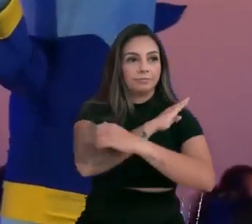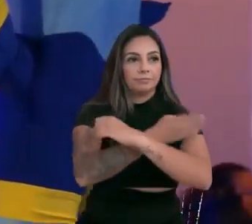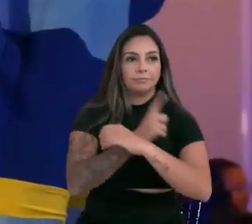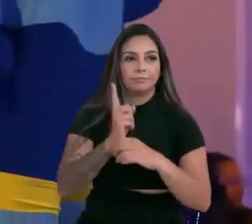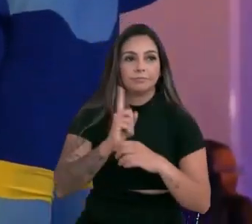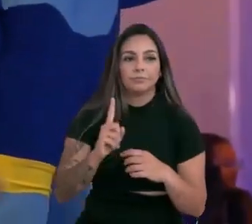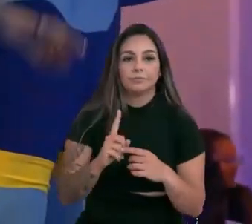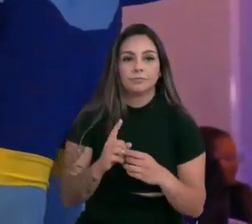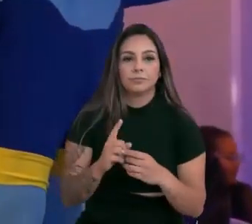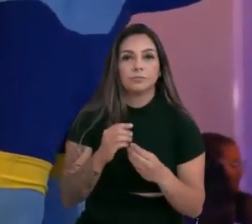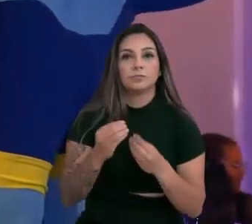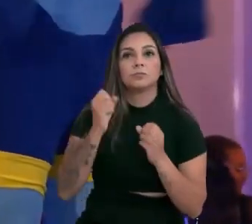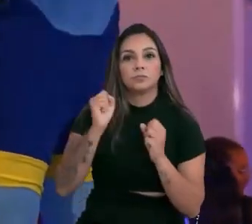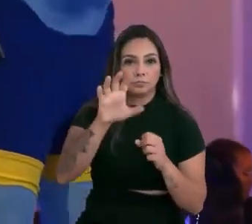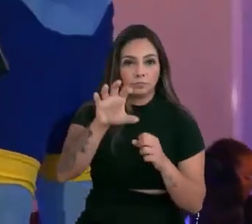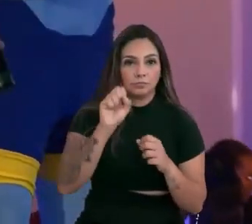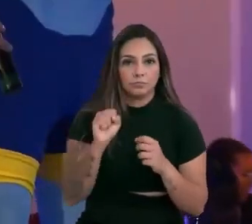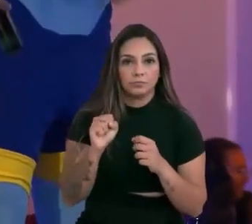Pode pegar?